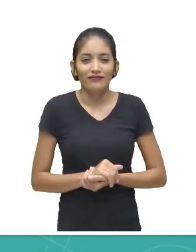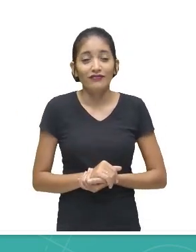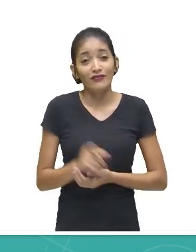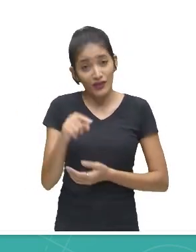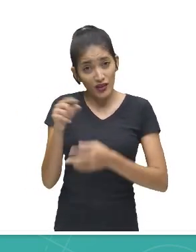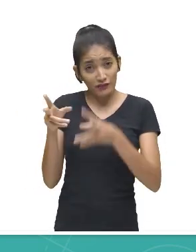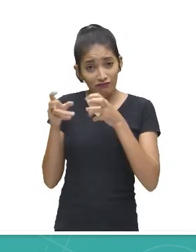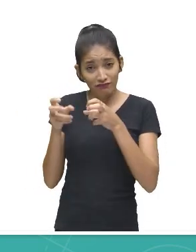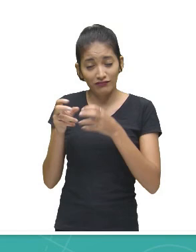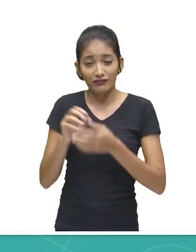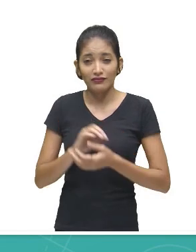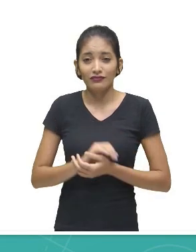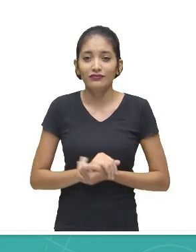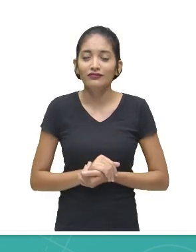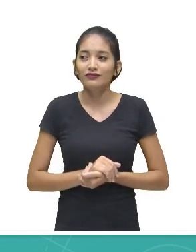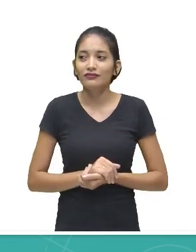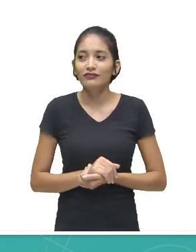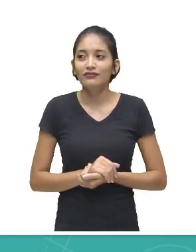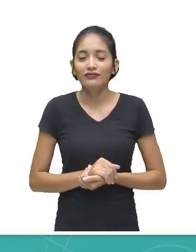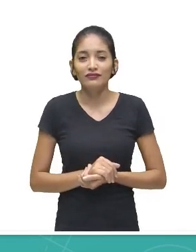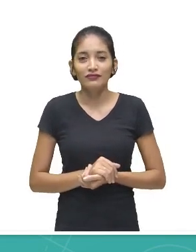Perceberam?